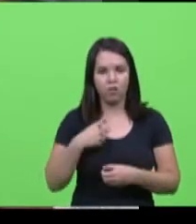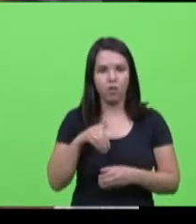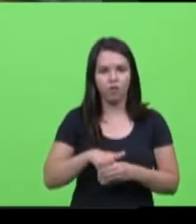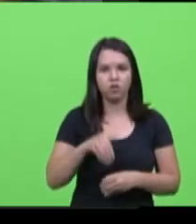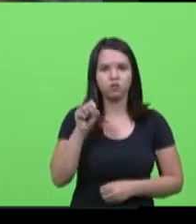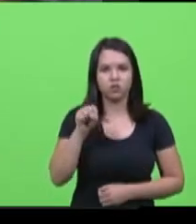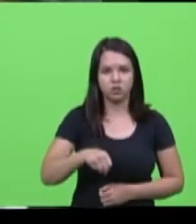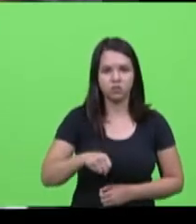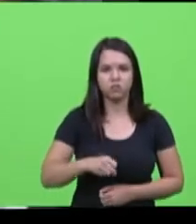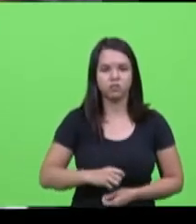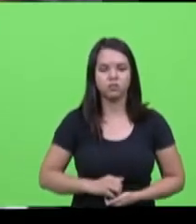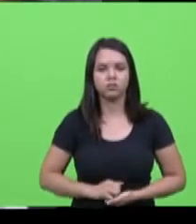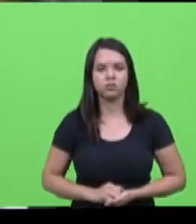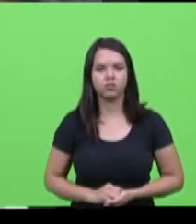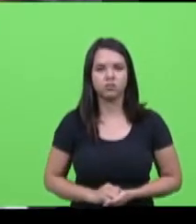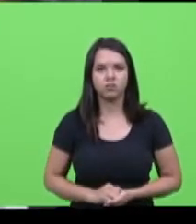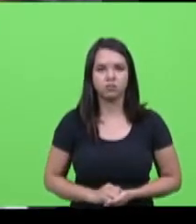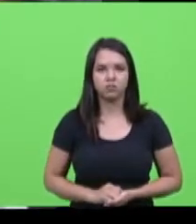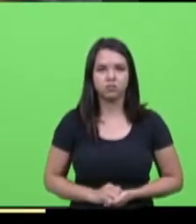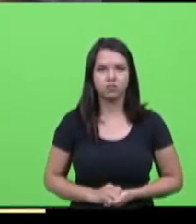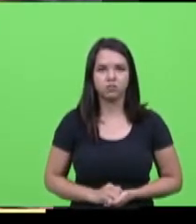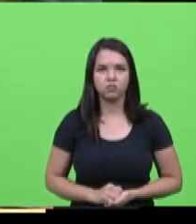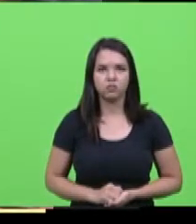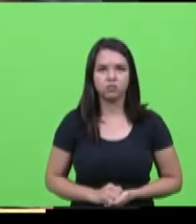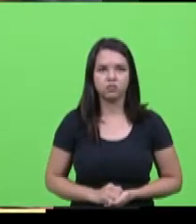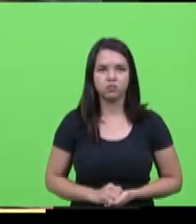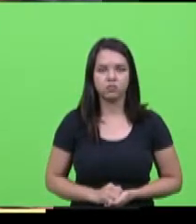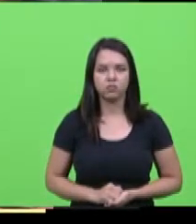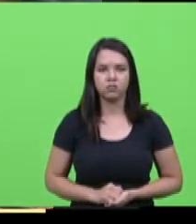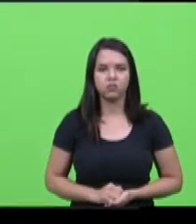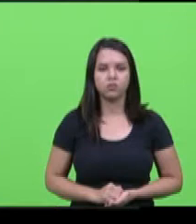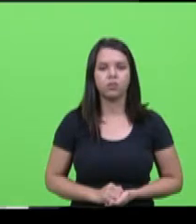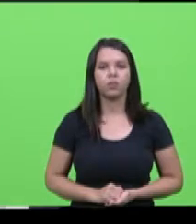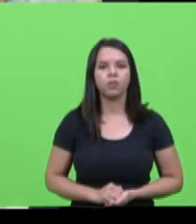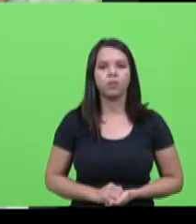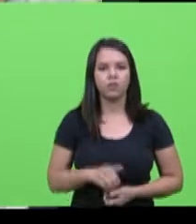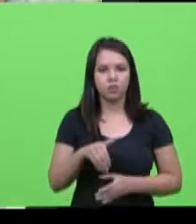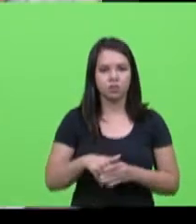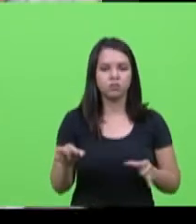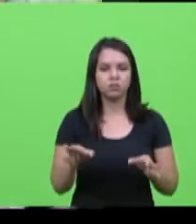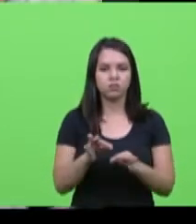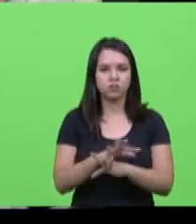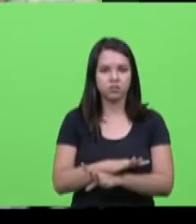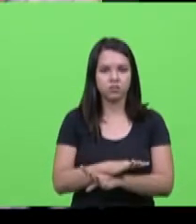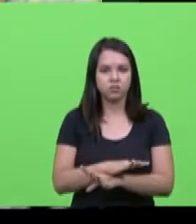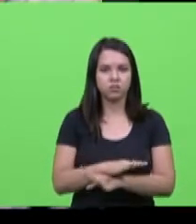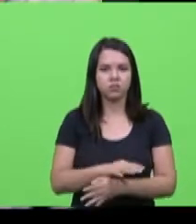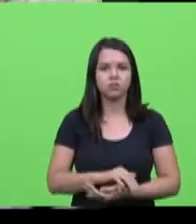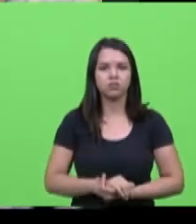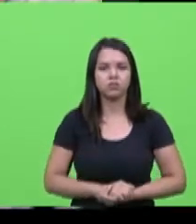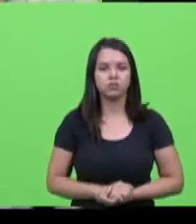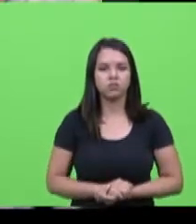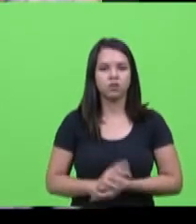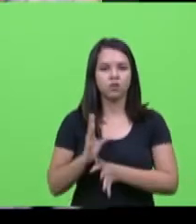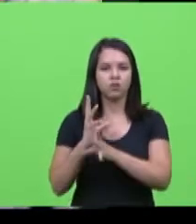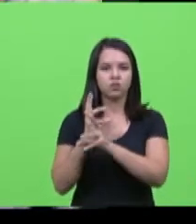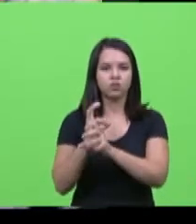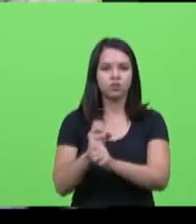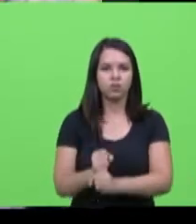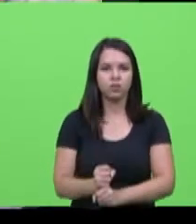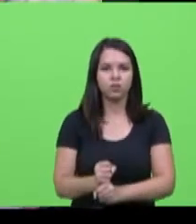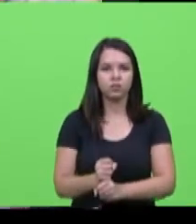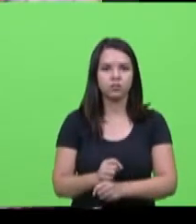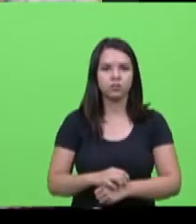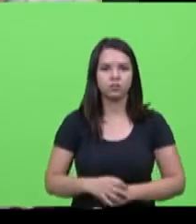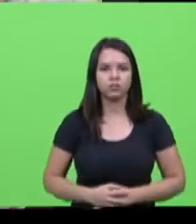sim. Consignado o voto sim, deputado Bruno Souza, está encerrada a votação. Colhamos o resultado.